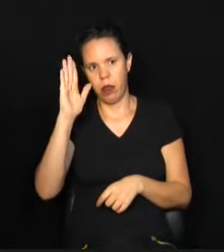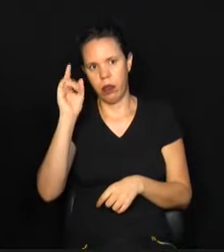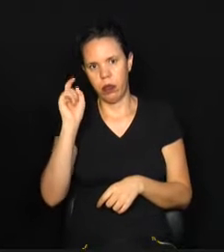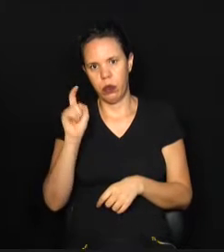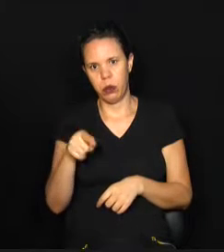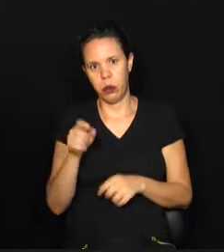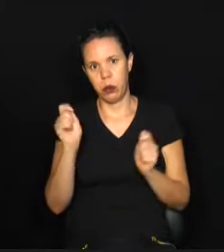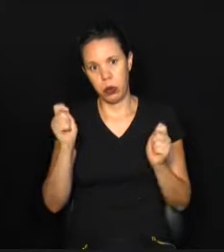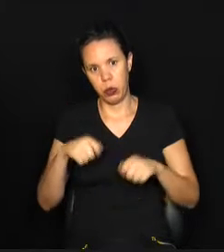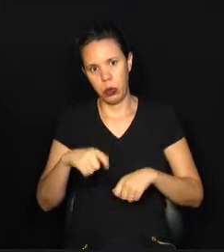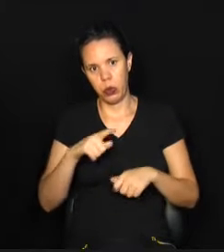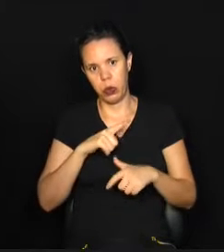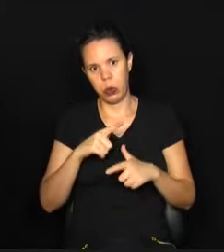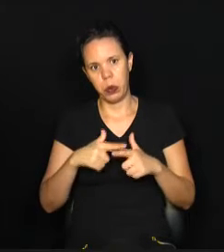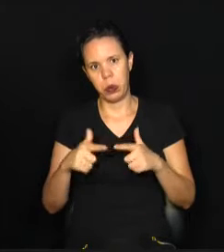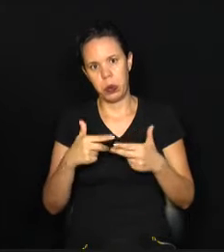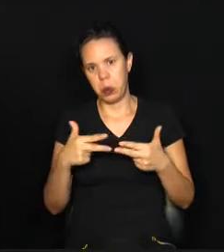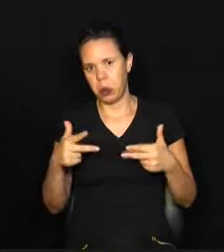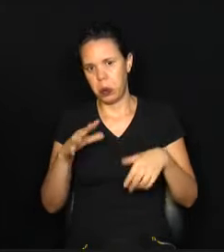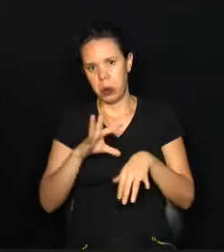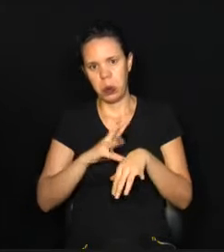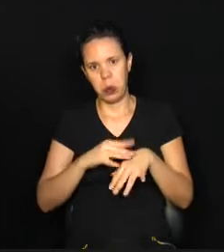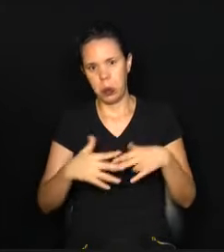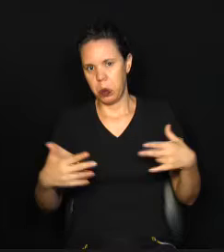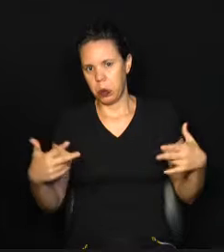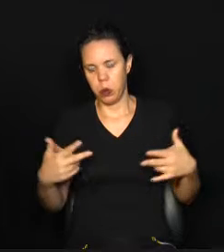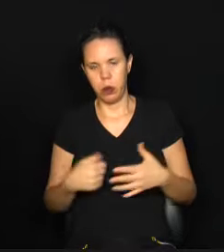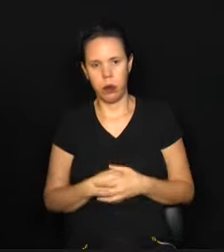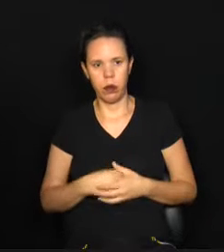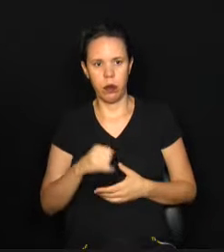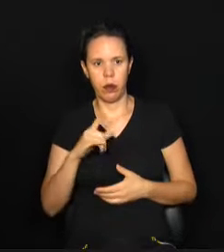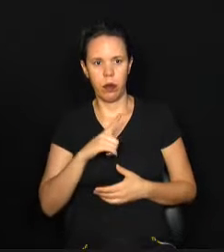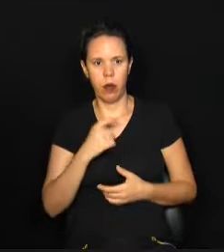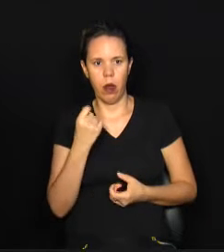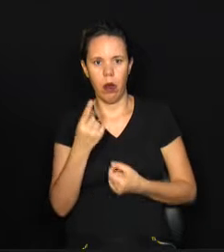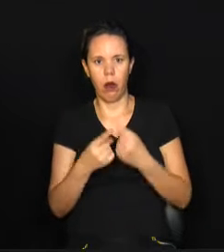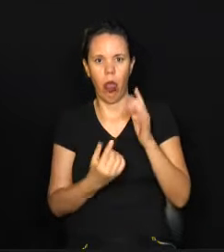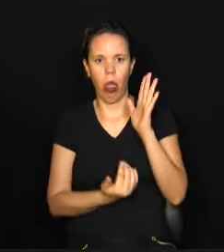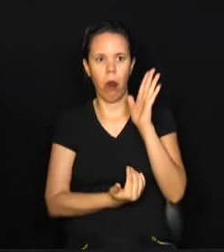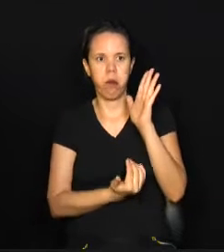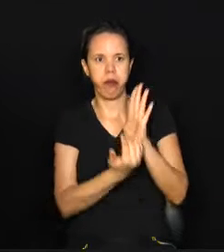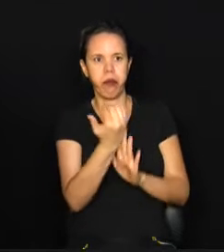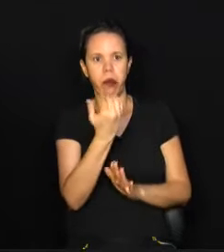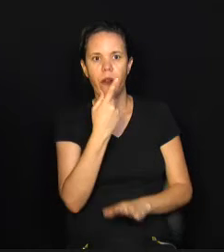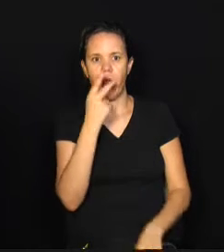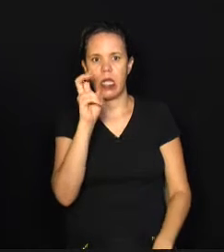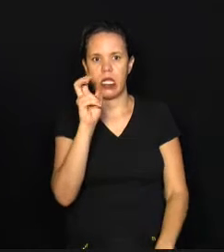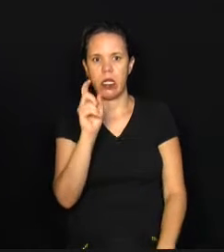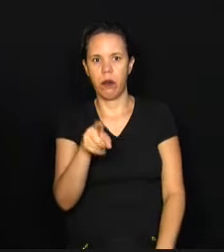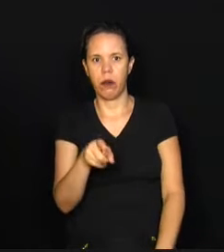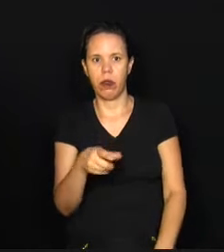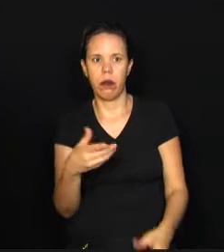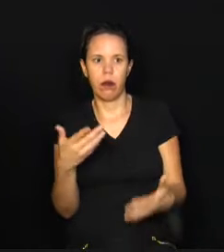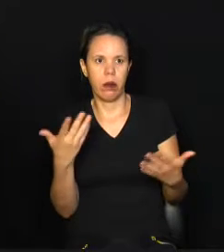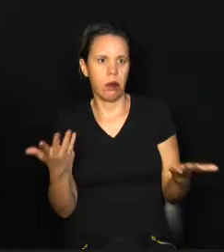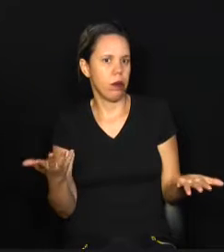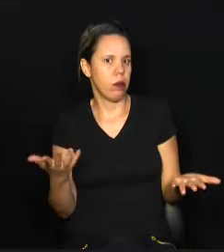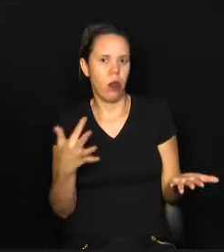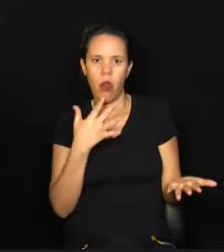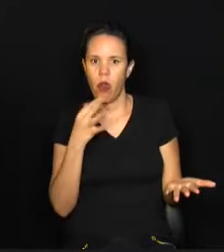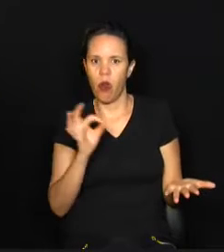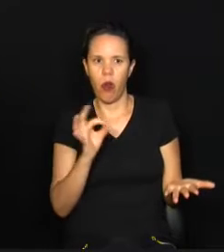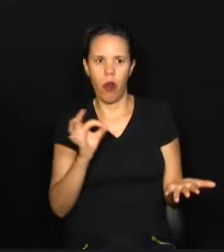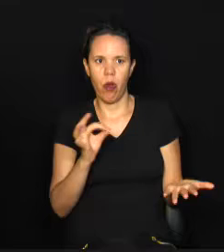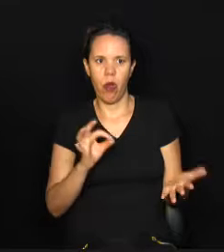possível ser vetor de mais de 1.000 doenças. Tem uns que são tão exagerados que eles falam 5.000. Eles não devem conhecer nem